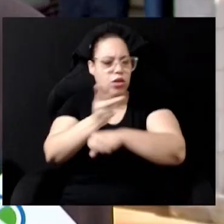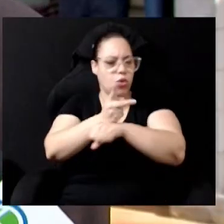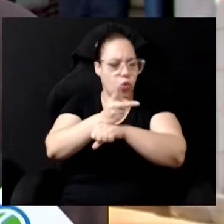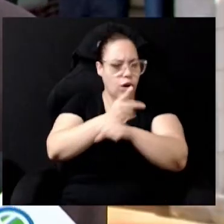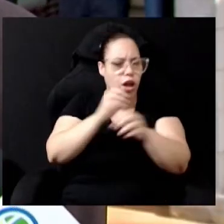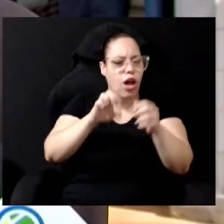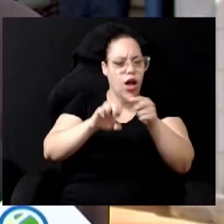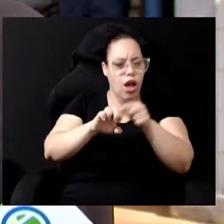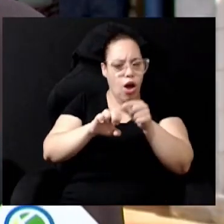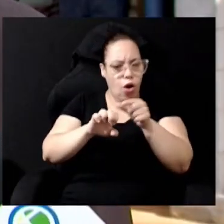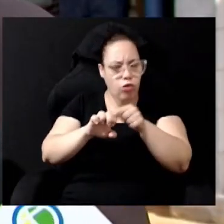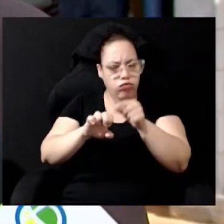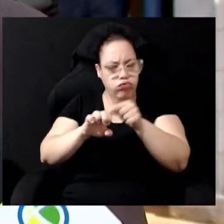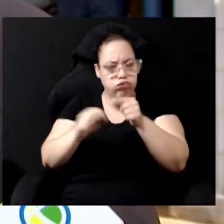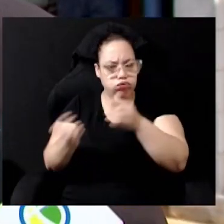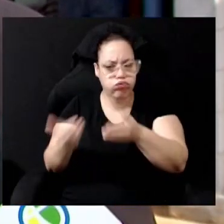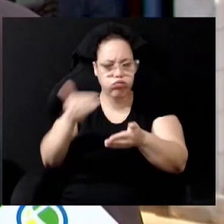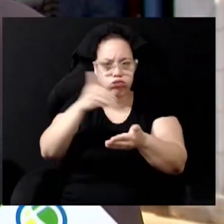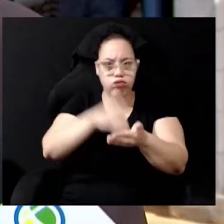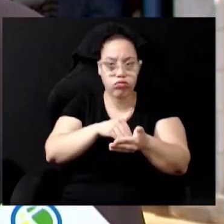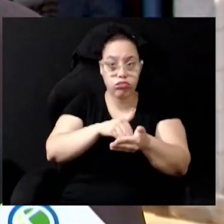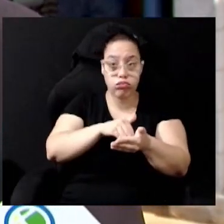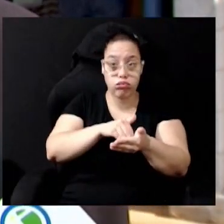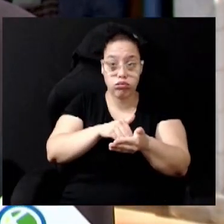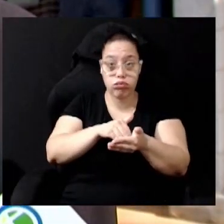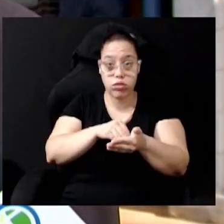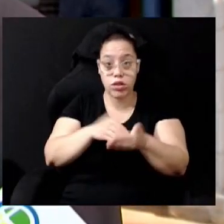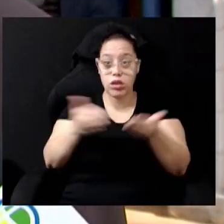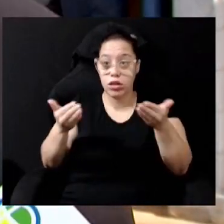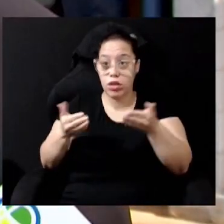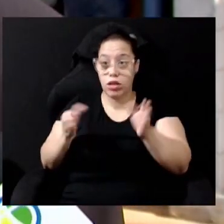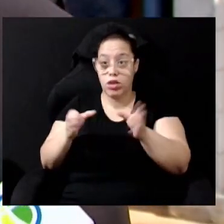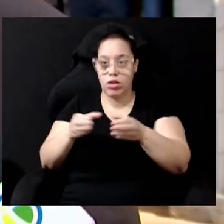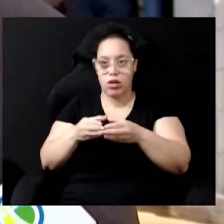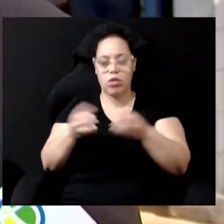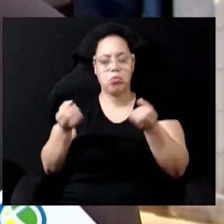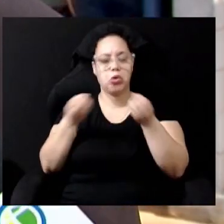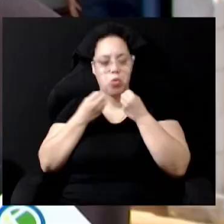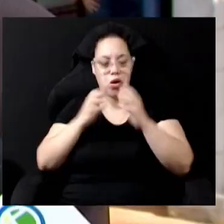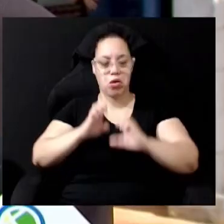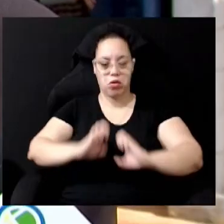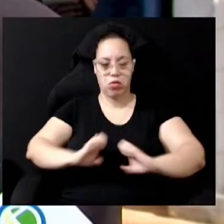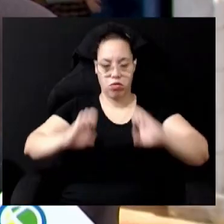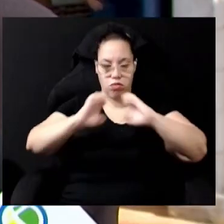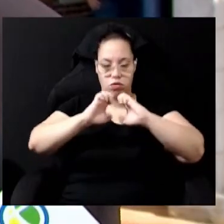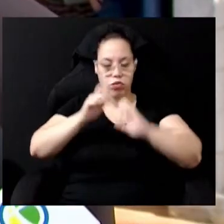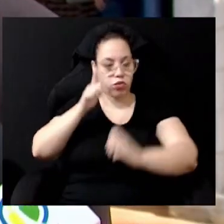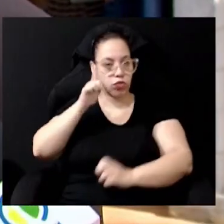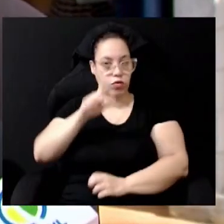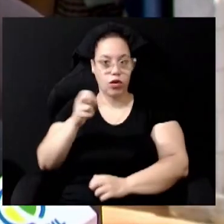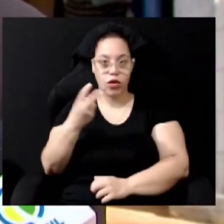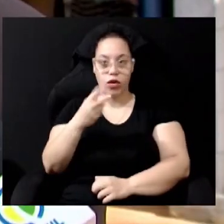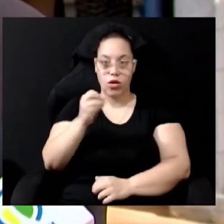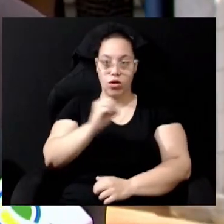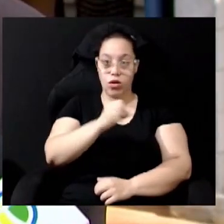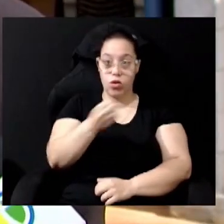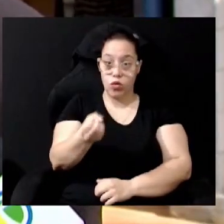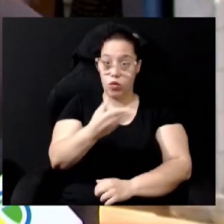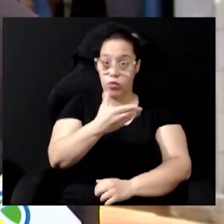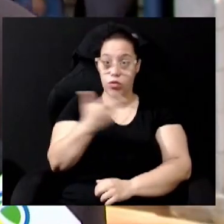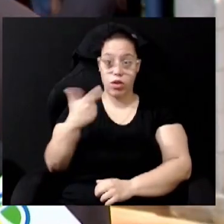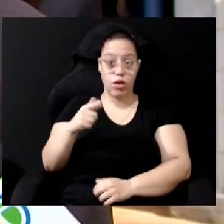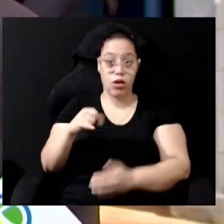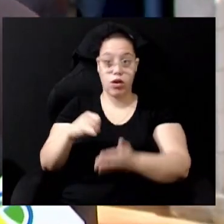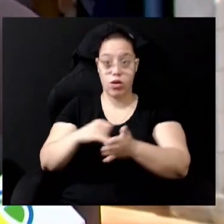essas empresas para dentro do ecossistema. Então agora a equipe está muito bem estruturada e a gente conseguiu achar 200 novas empresas que não estavam ainda no nosso banco